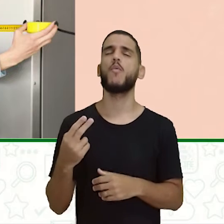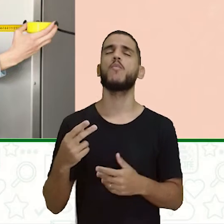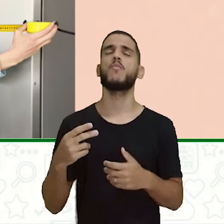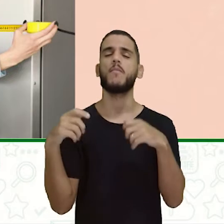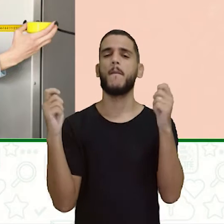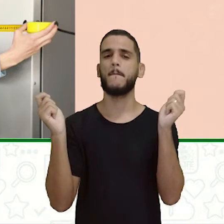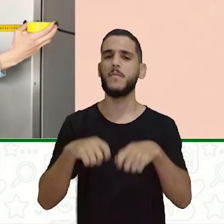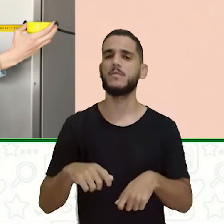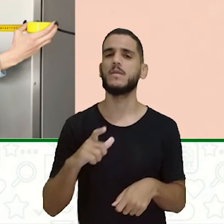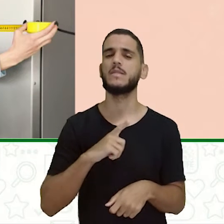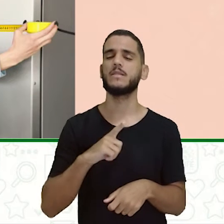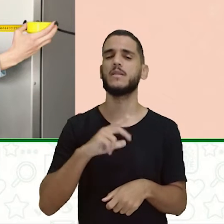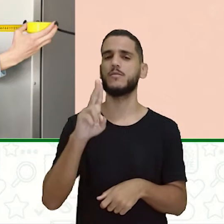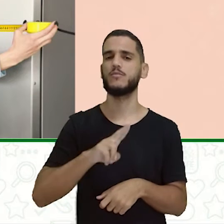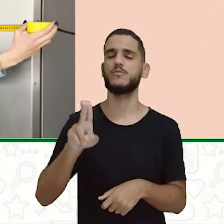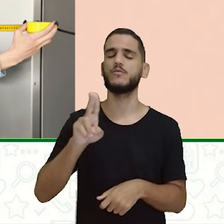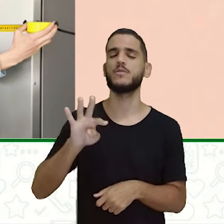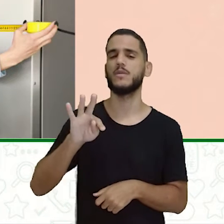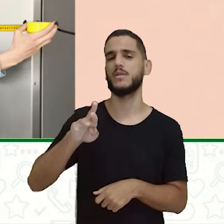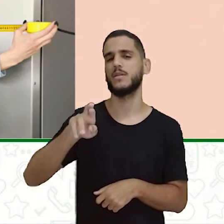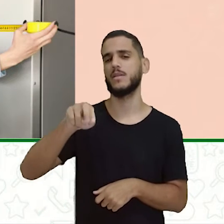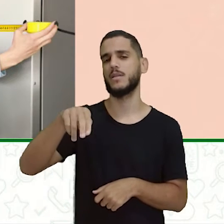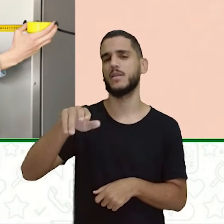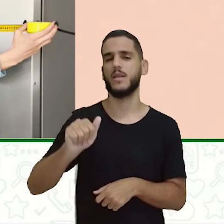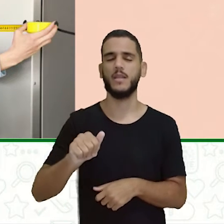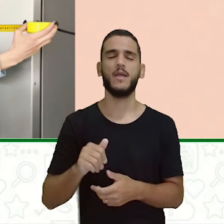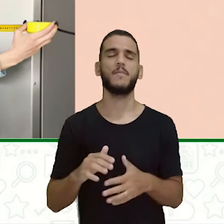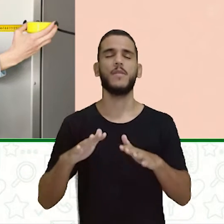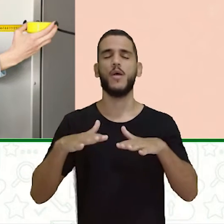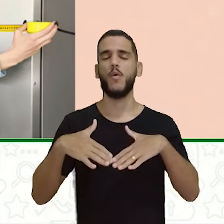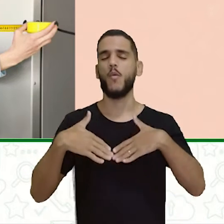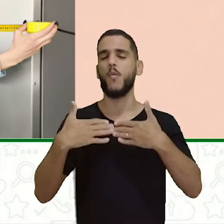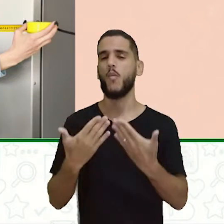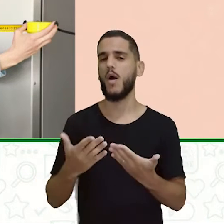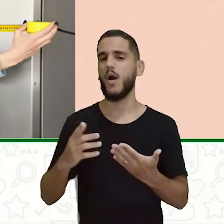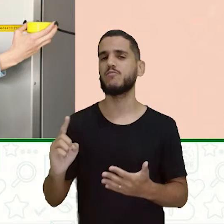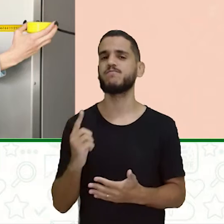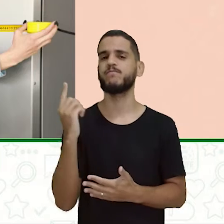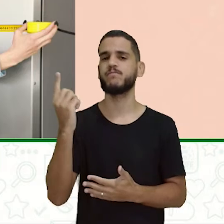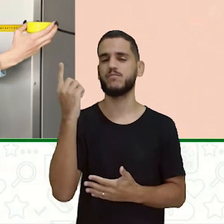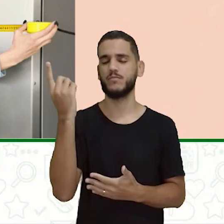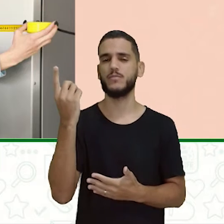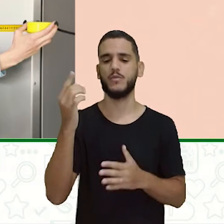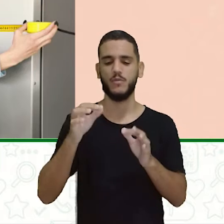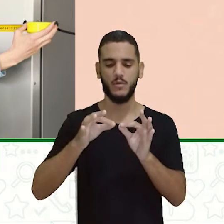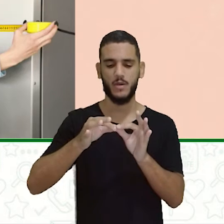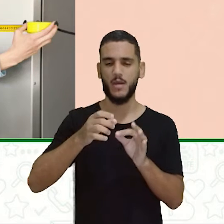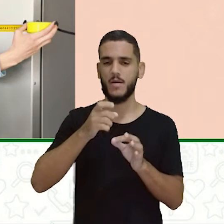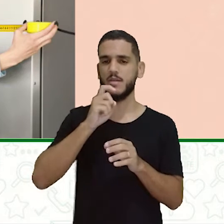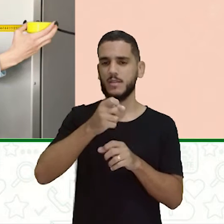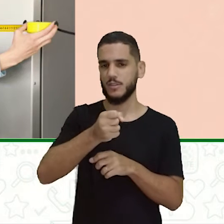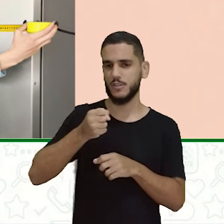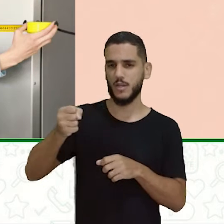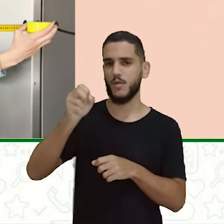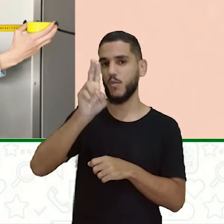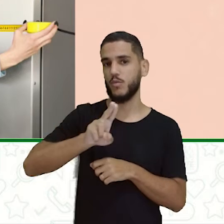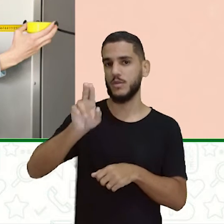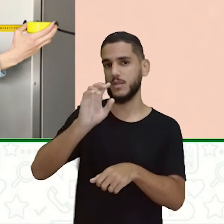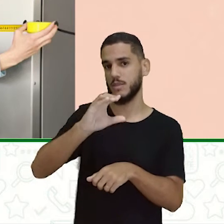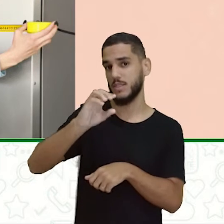trena, certo? Então, qual é a altura da geladeira em centímetros? Ela mede